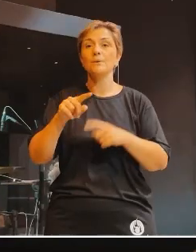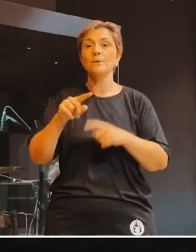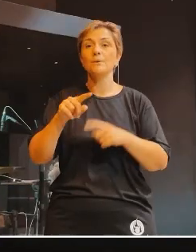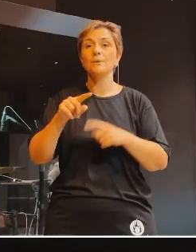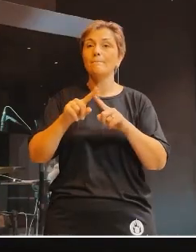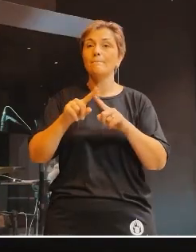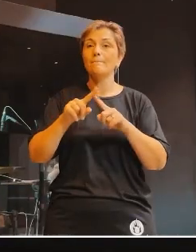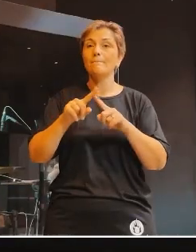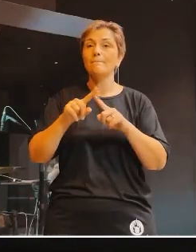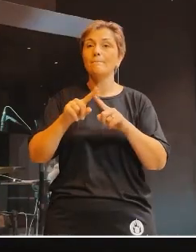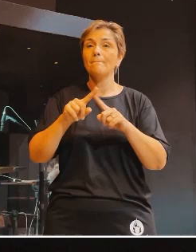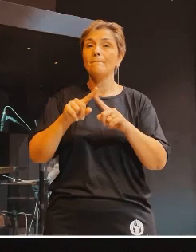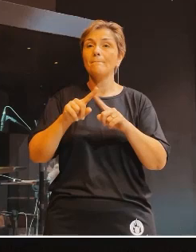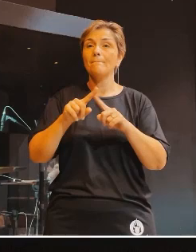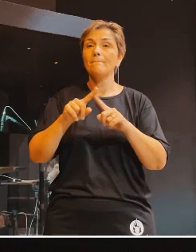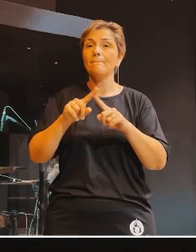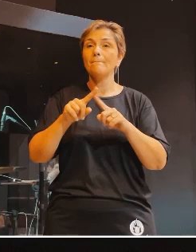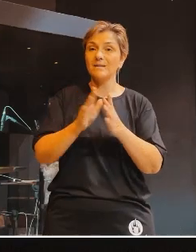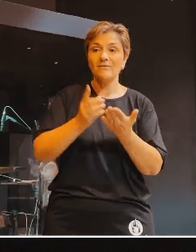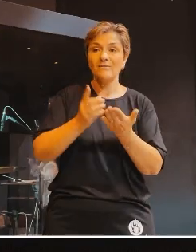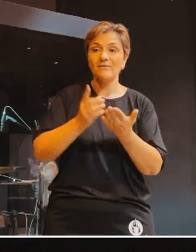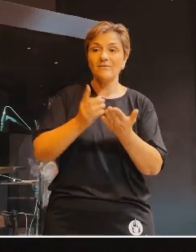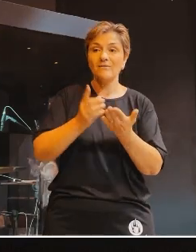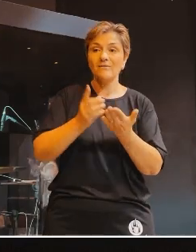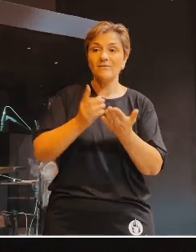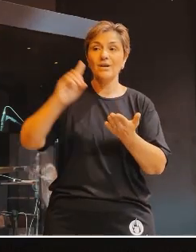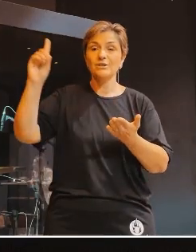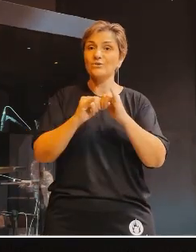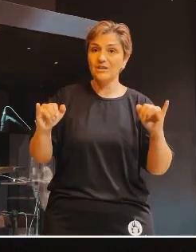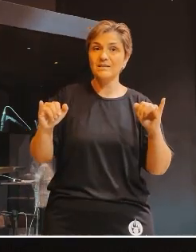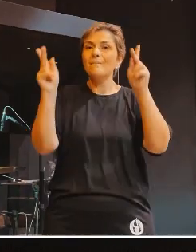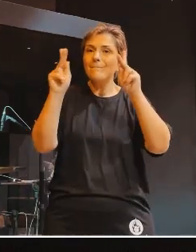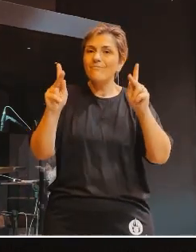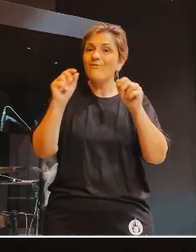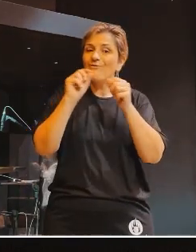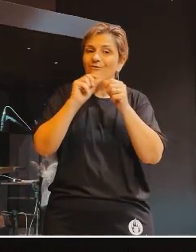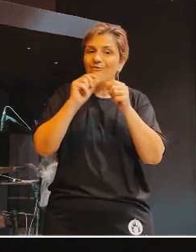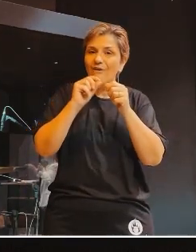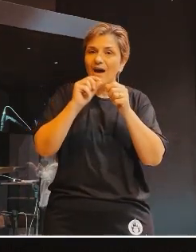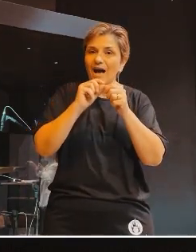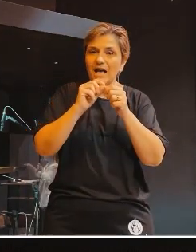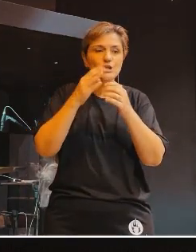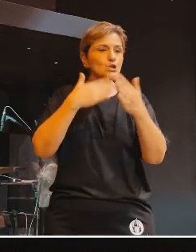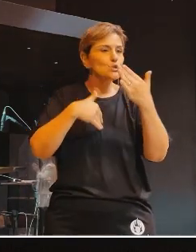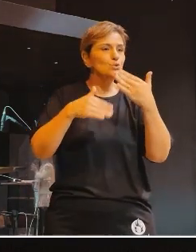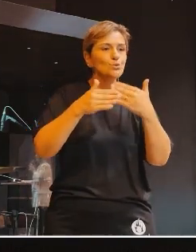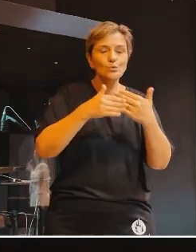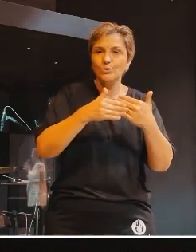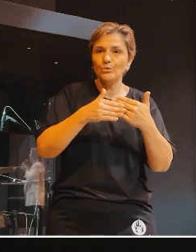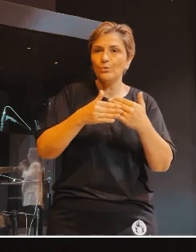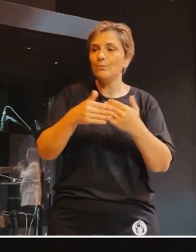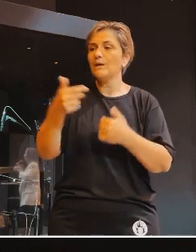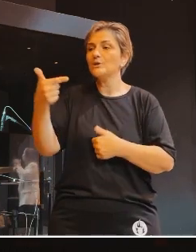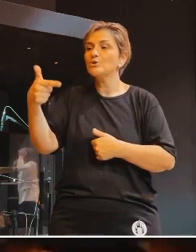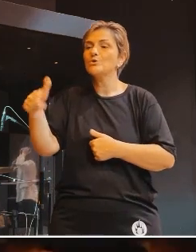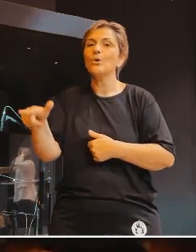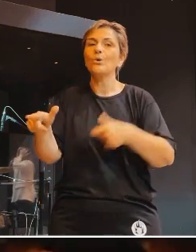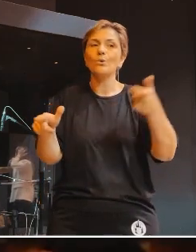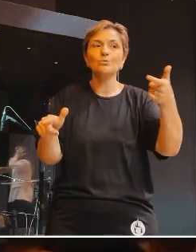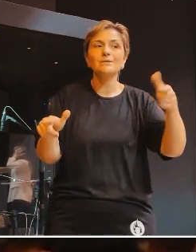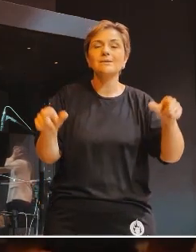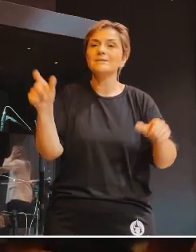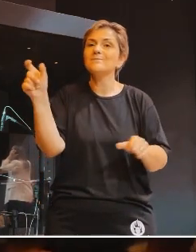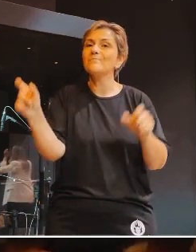diz: faz para os outros o que tu gostaria que fizesse para ti. Sabe por que